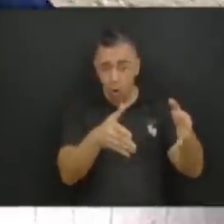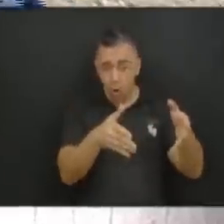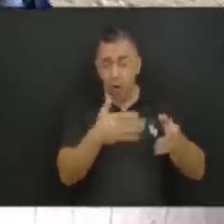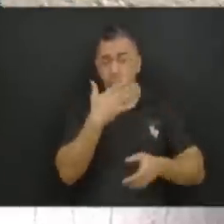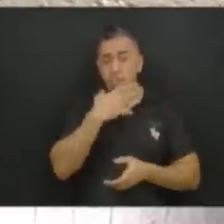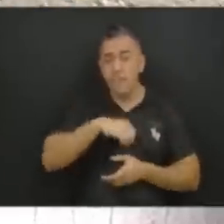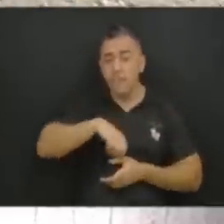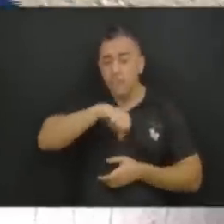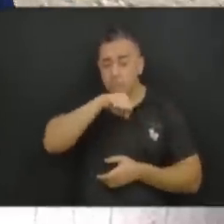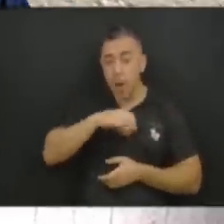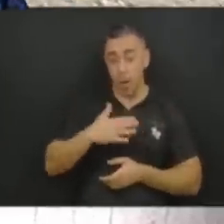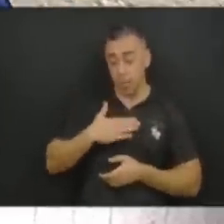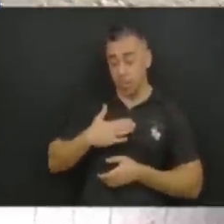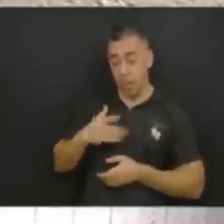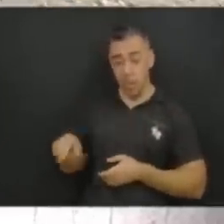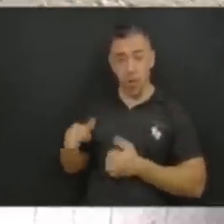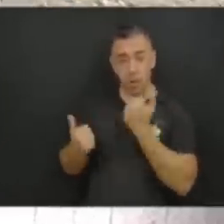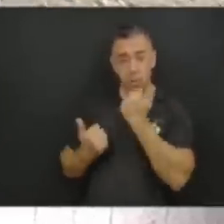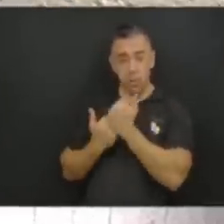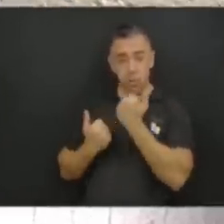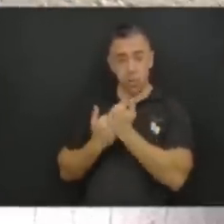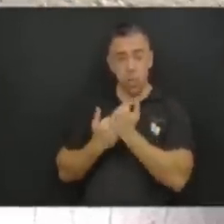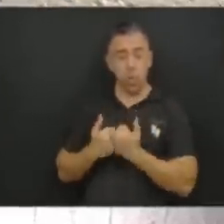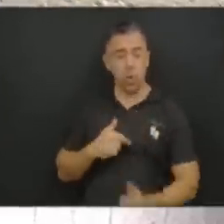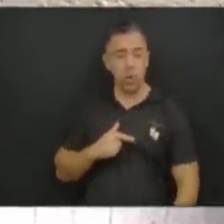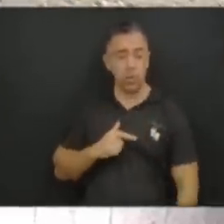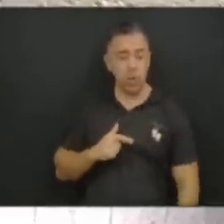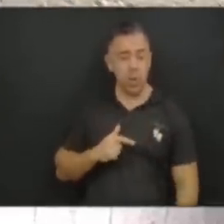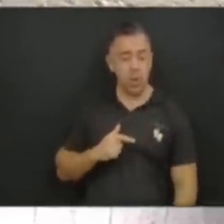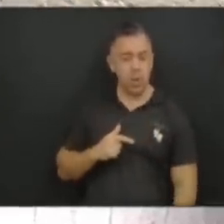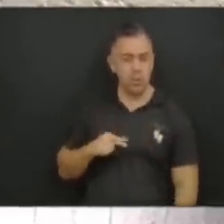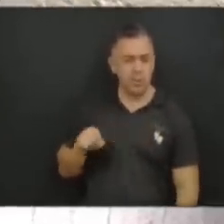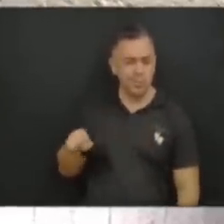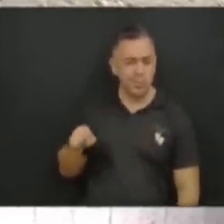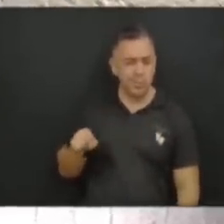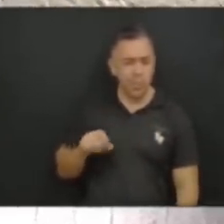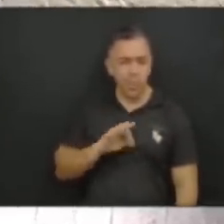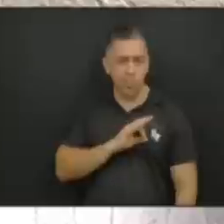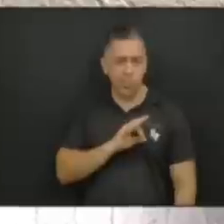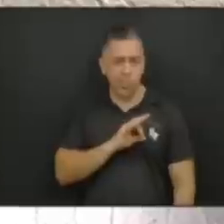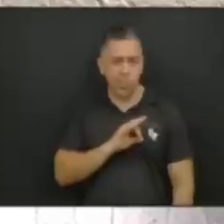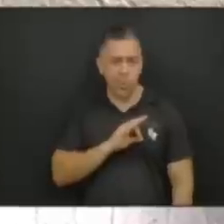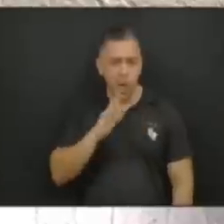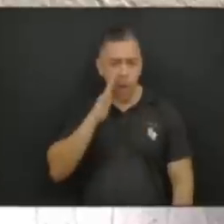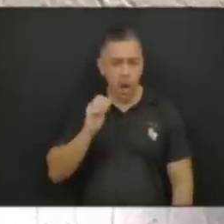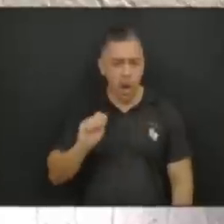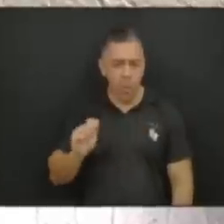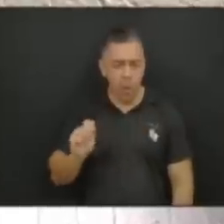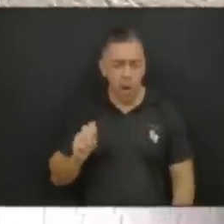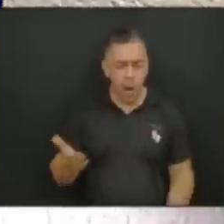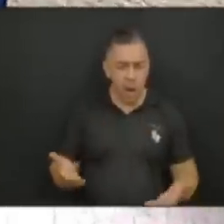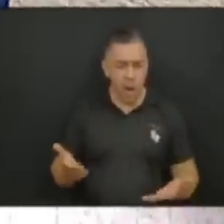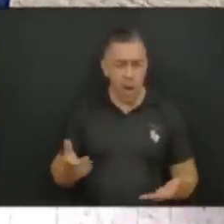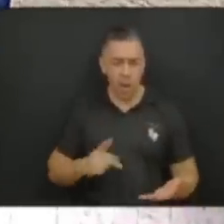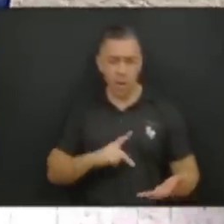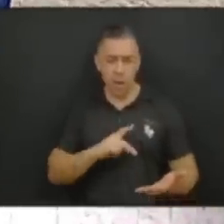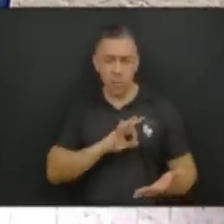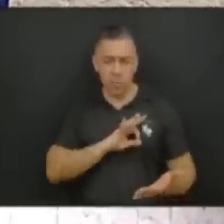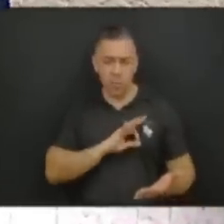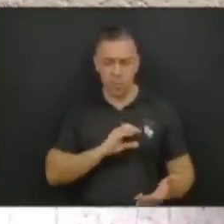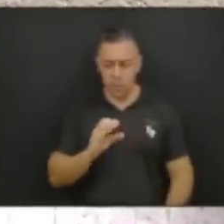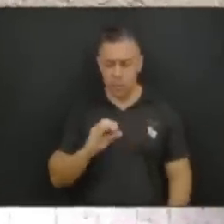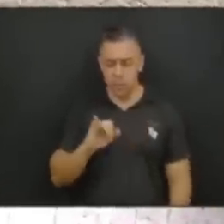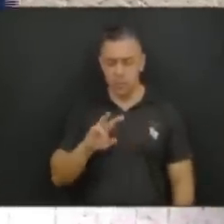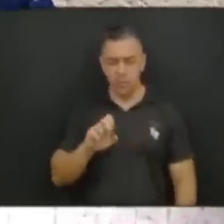o pai que é meu assessor um dos bons assessores que eu tenho e a polícia de Araucária água a Polícia Civil de